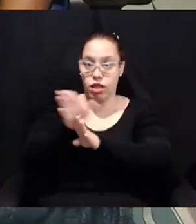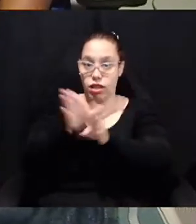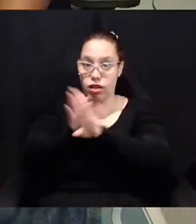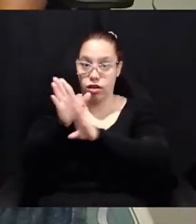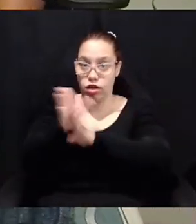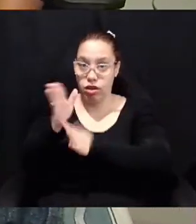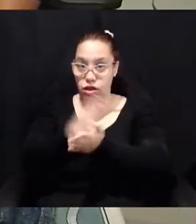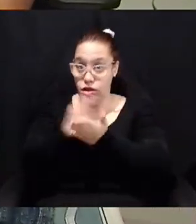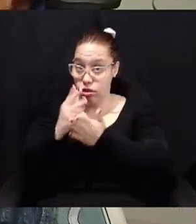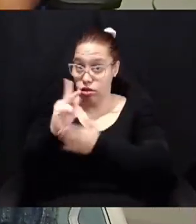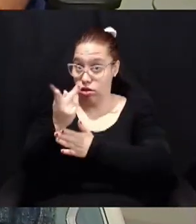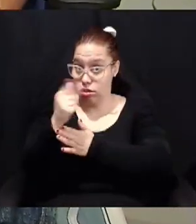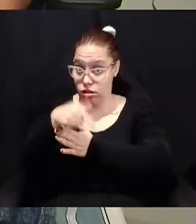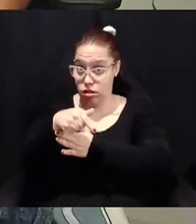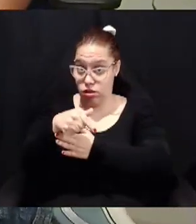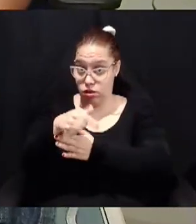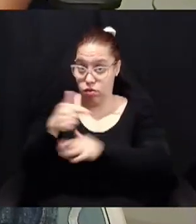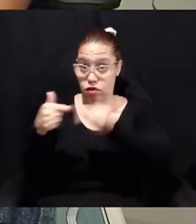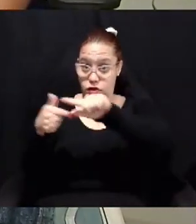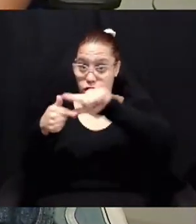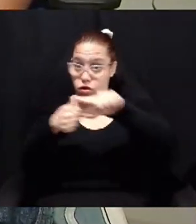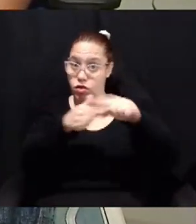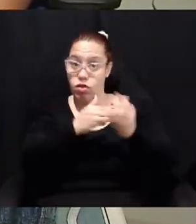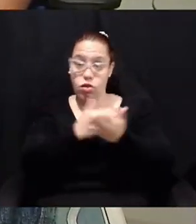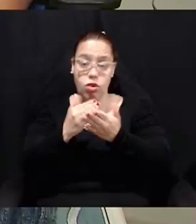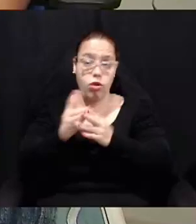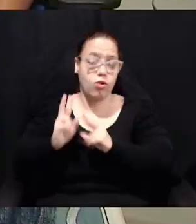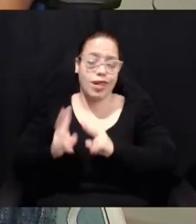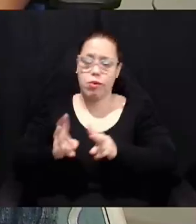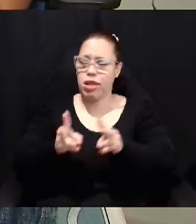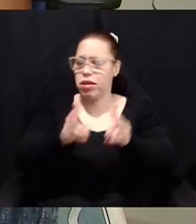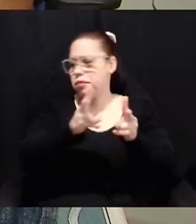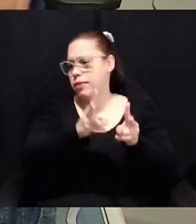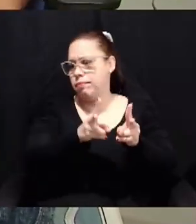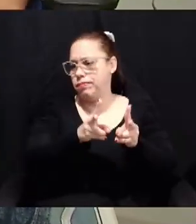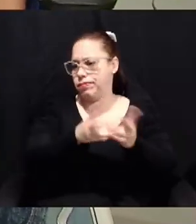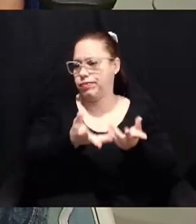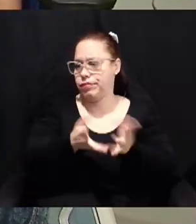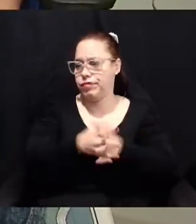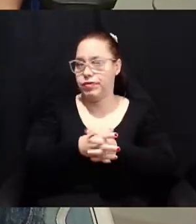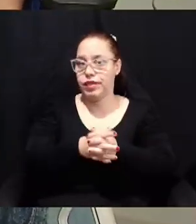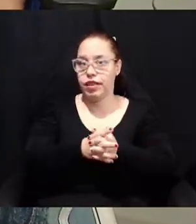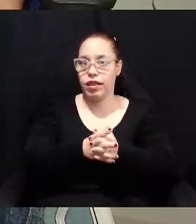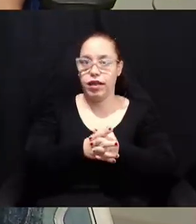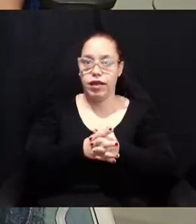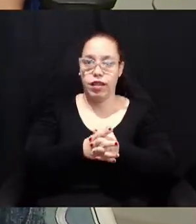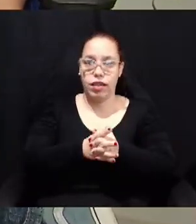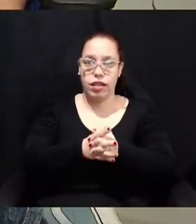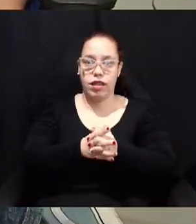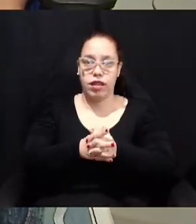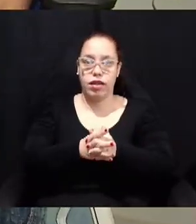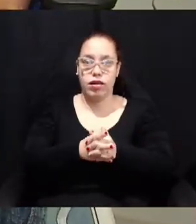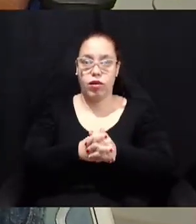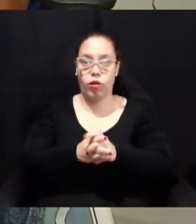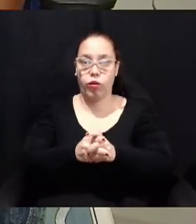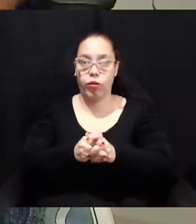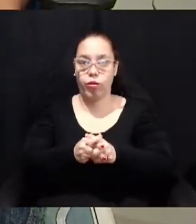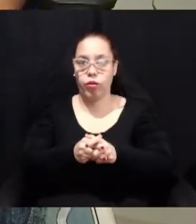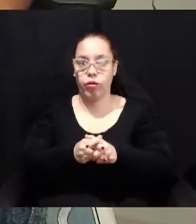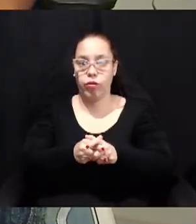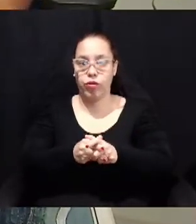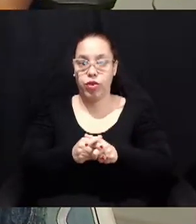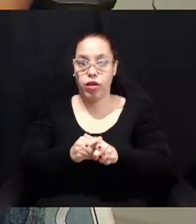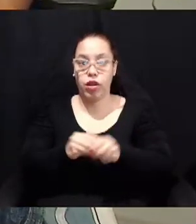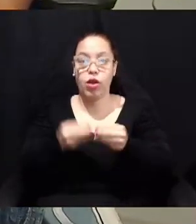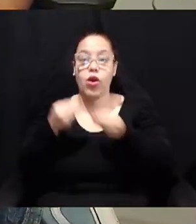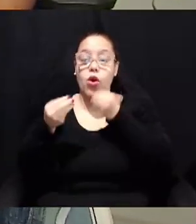quadrinhos. Porque a gente tem gente começando o tempo todo. E ainda mais com esse negócio de webtoon, né? Que começou a surgir formas de ganhar